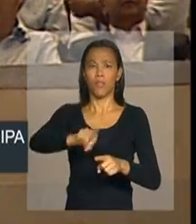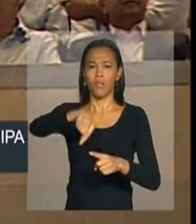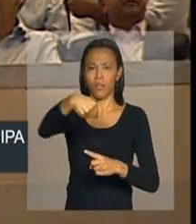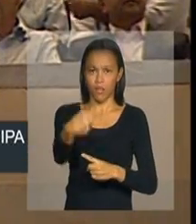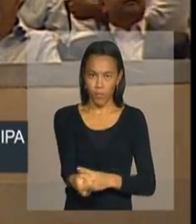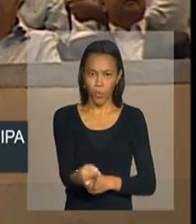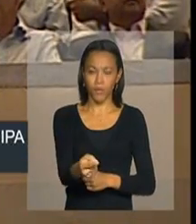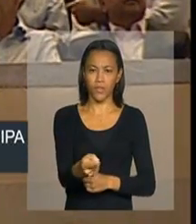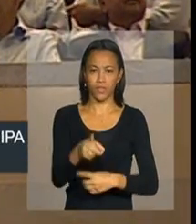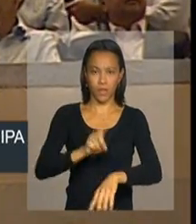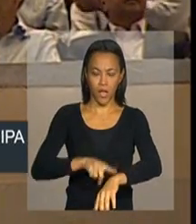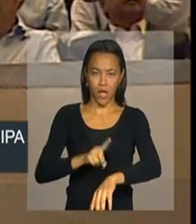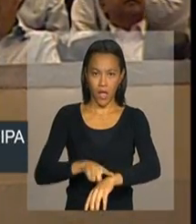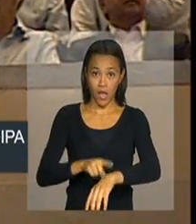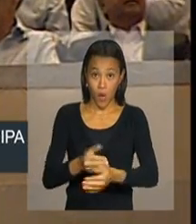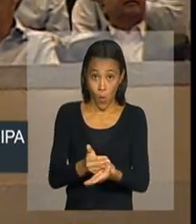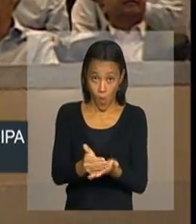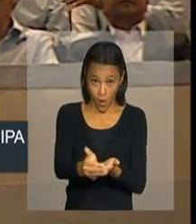mais,